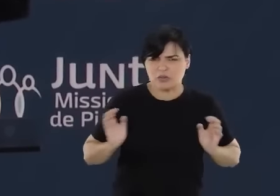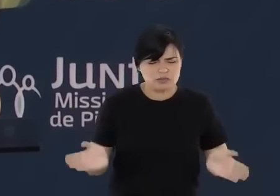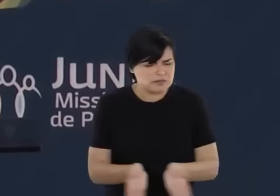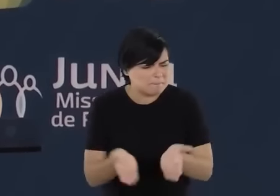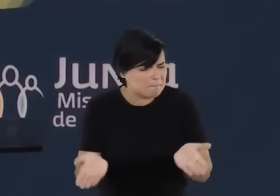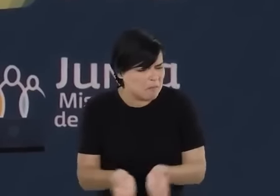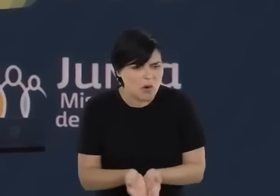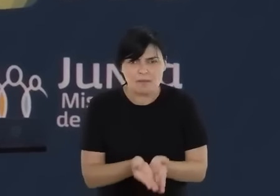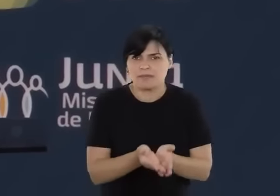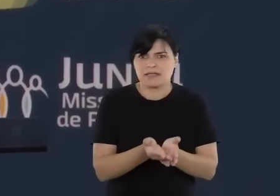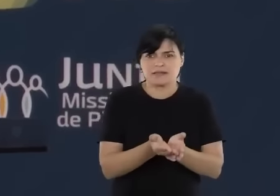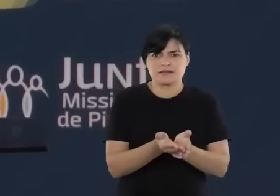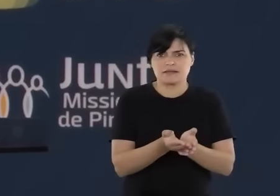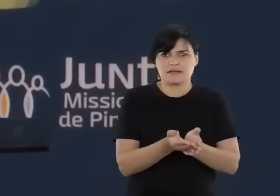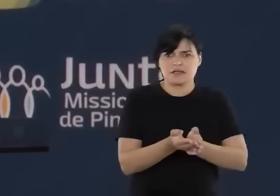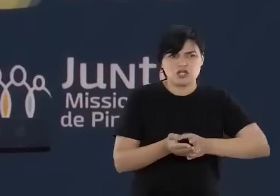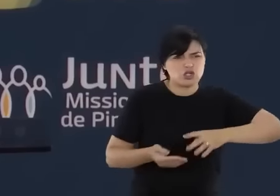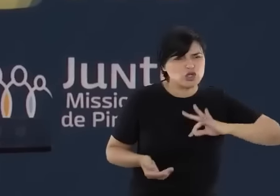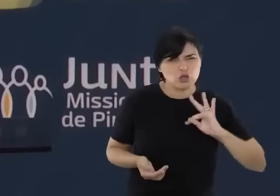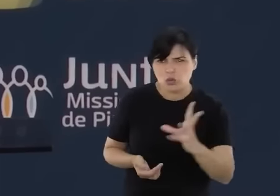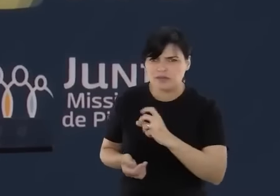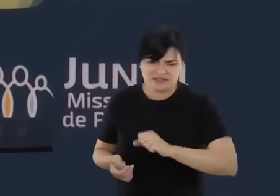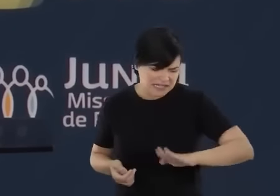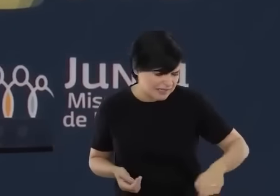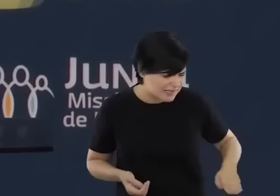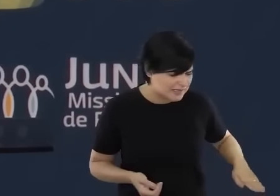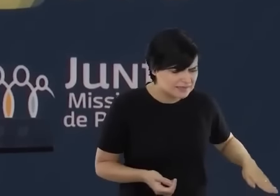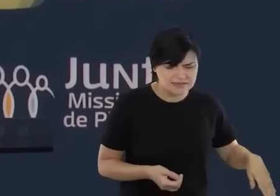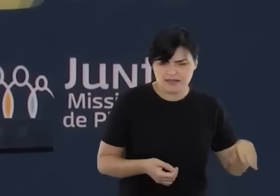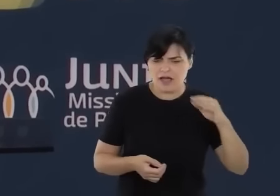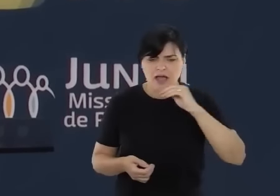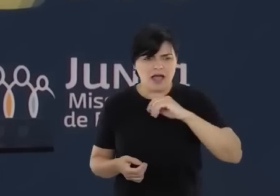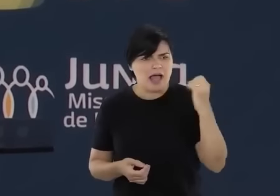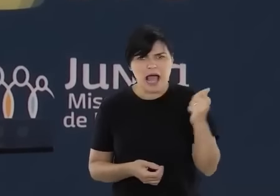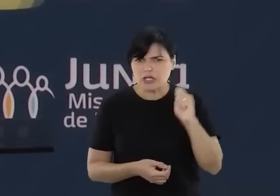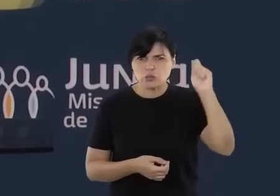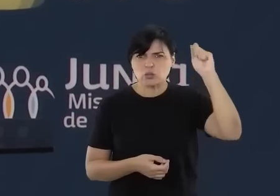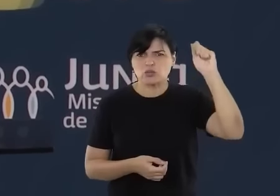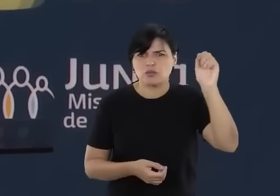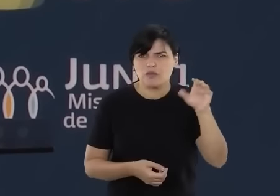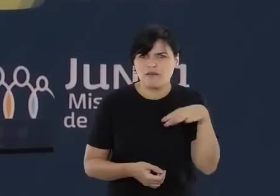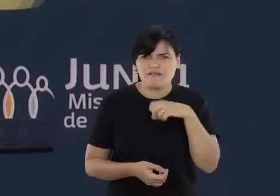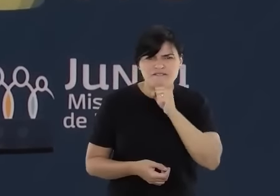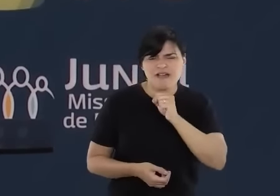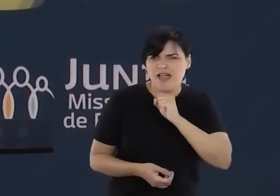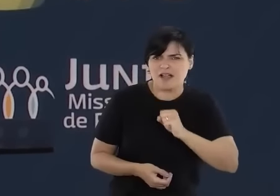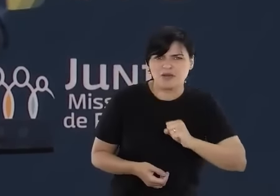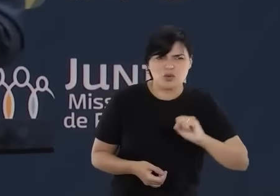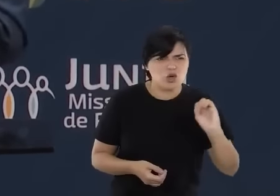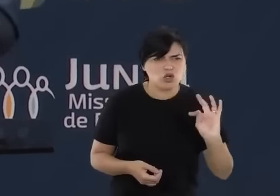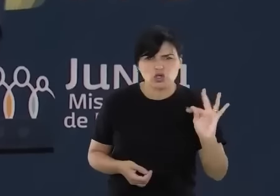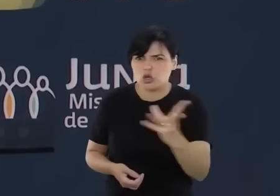religiosos e não religiosos todos sem exceção todos precisam se arrepender e precisam se